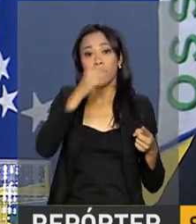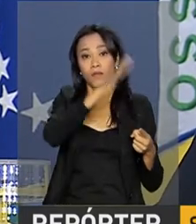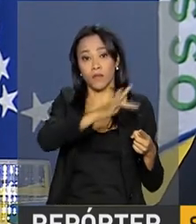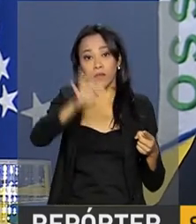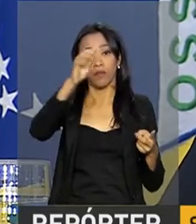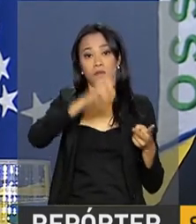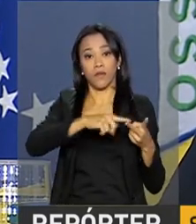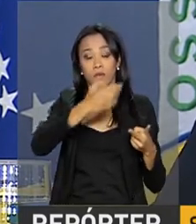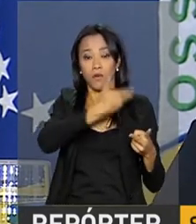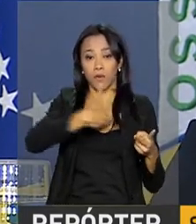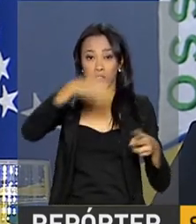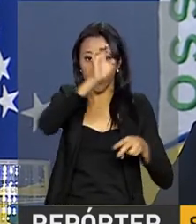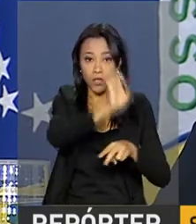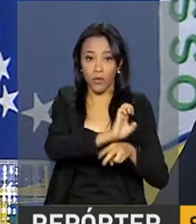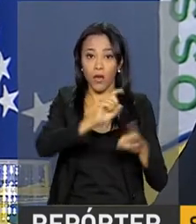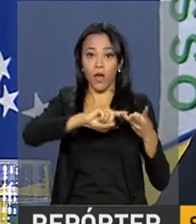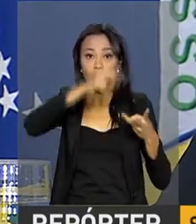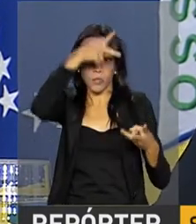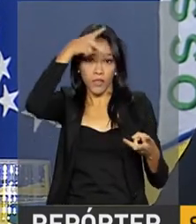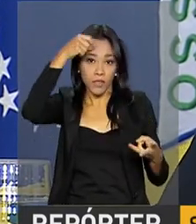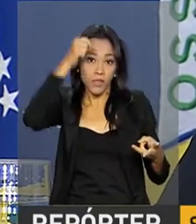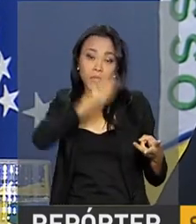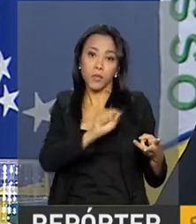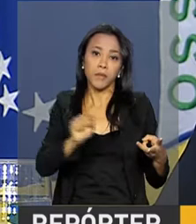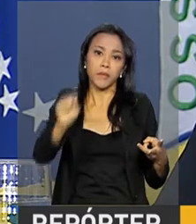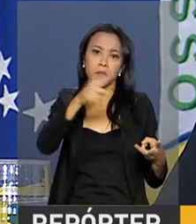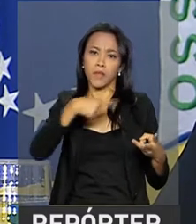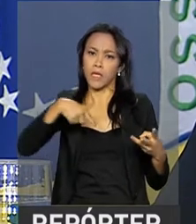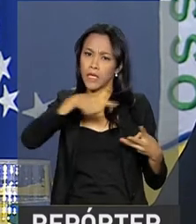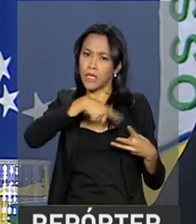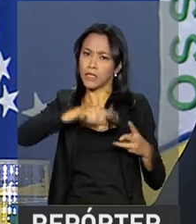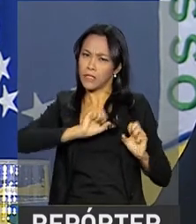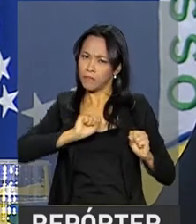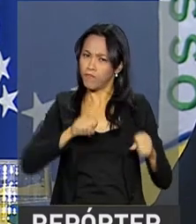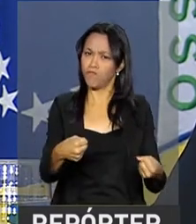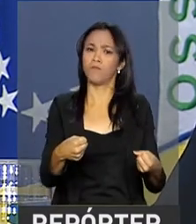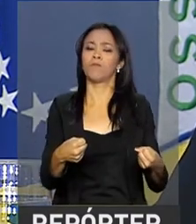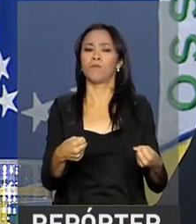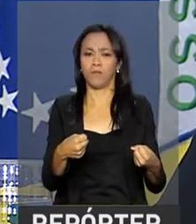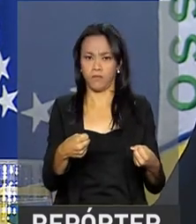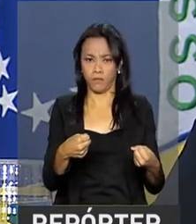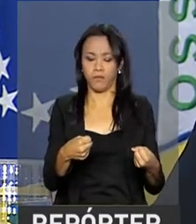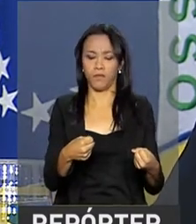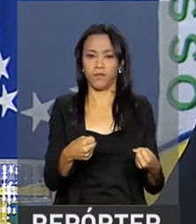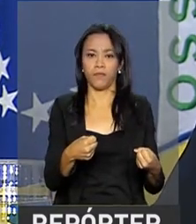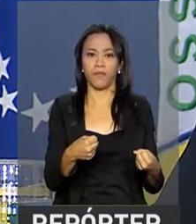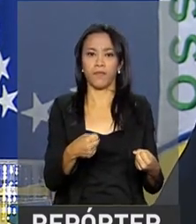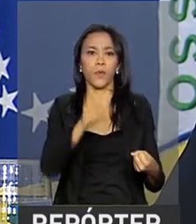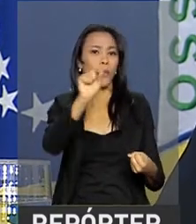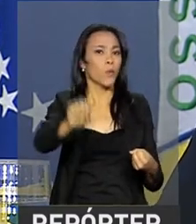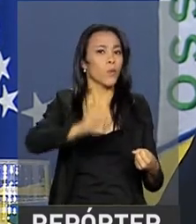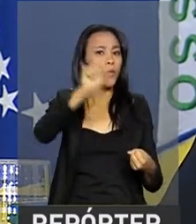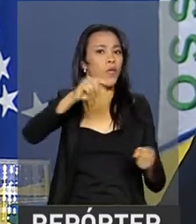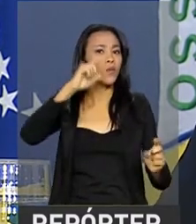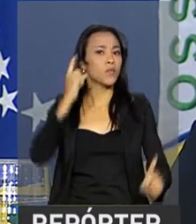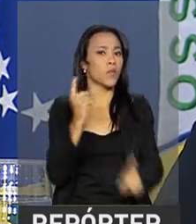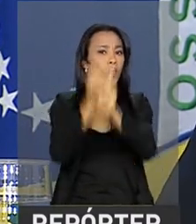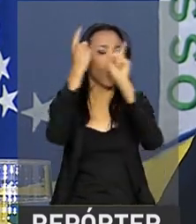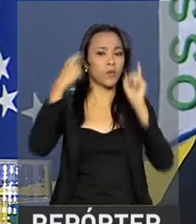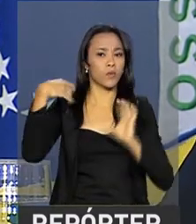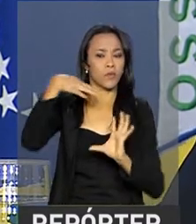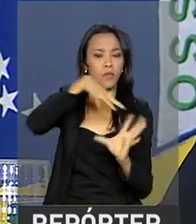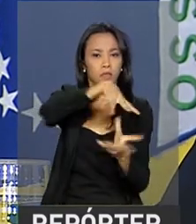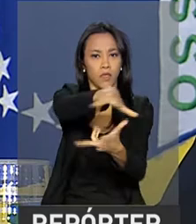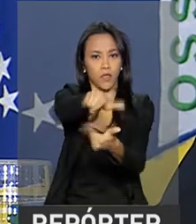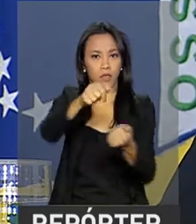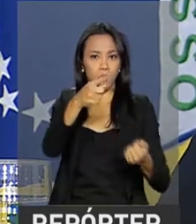municípios serem firmes nos encontros internacionais para que